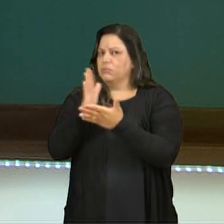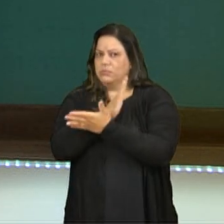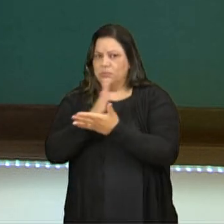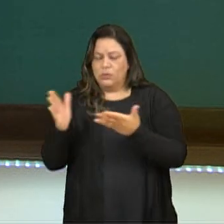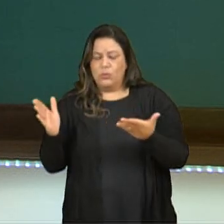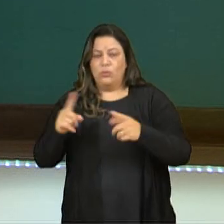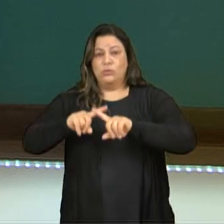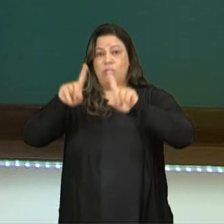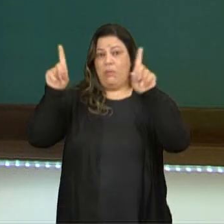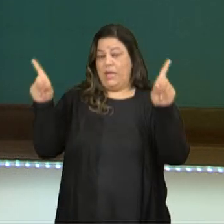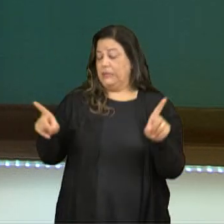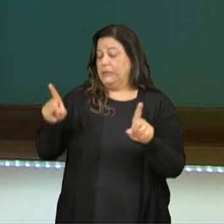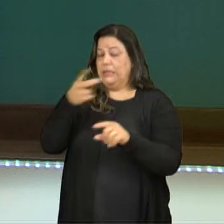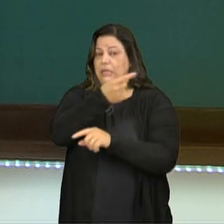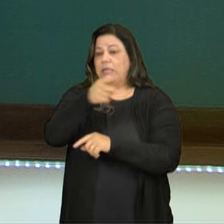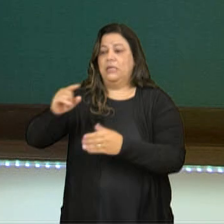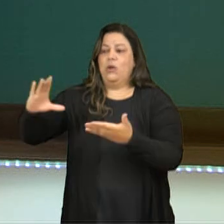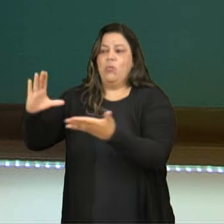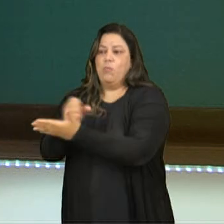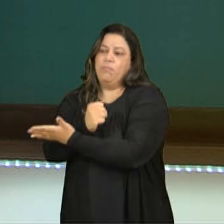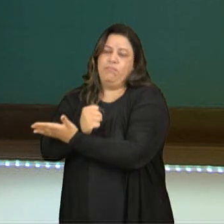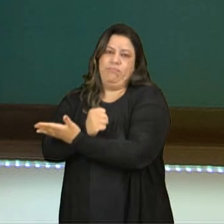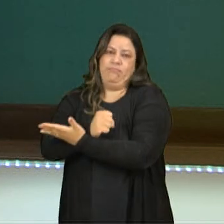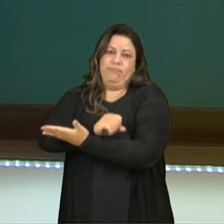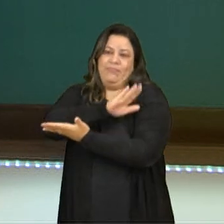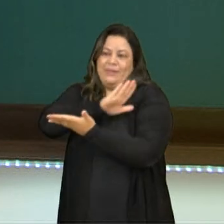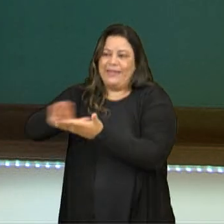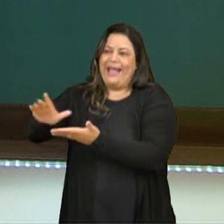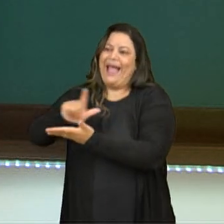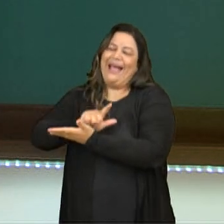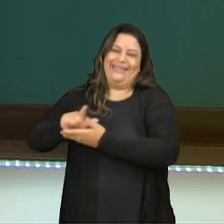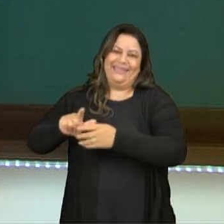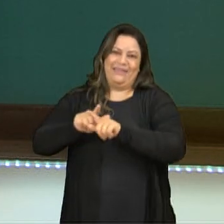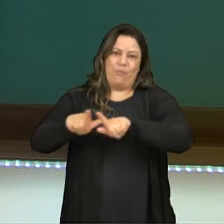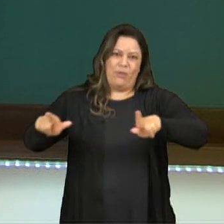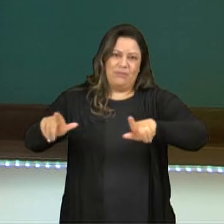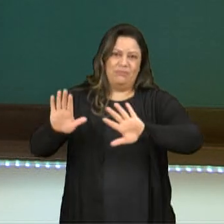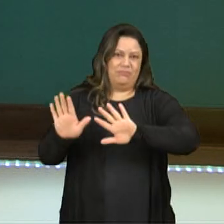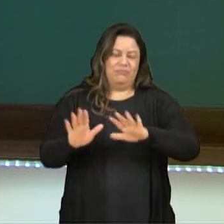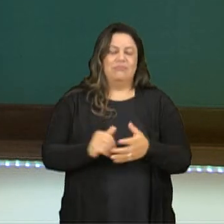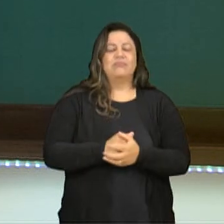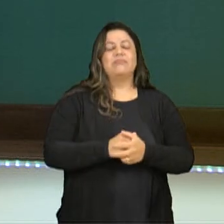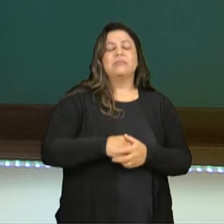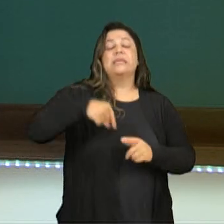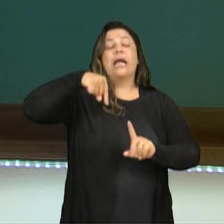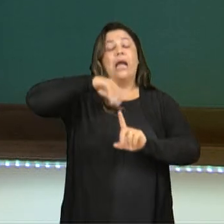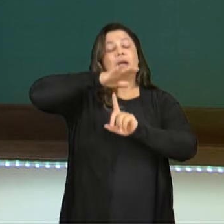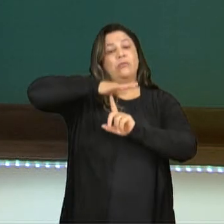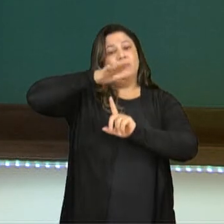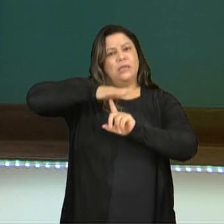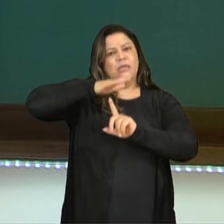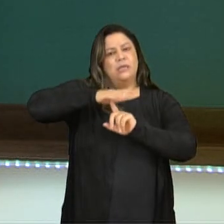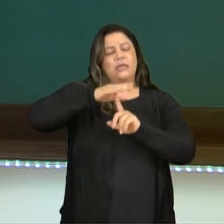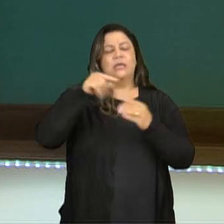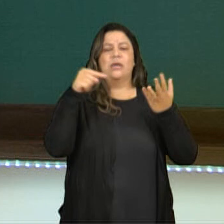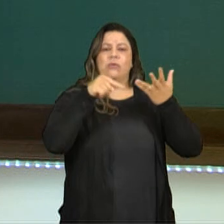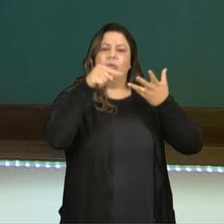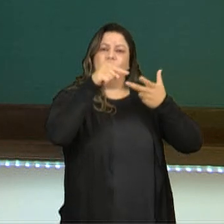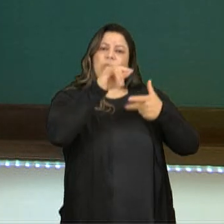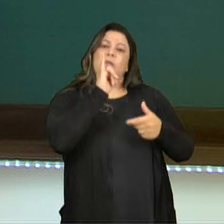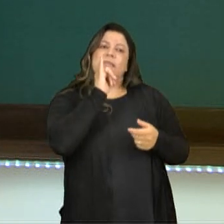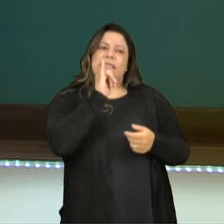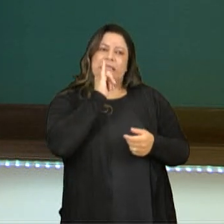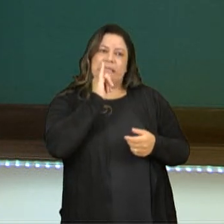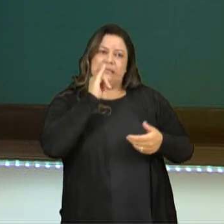mas não degrado aquele espaço. No estado do Paraná, nós temos alguns exemplos de unidades de